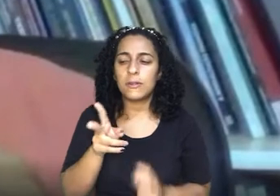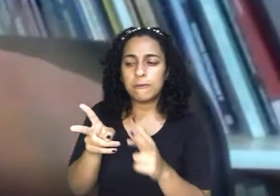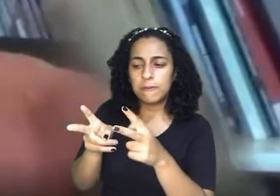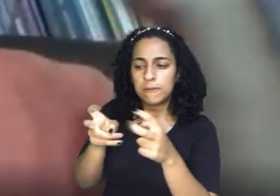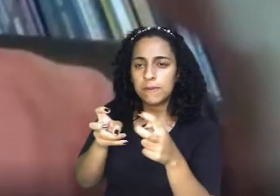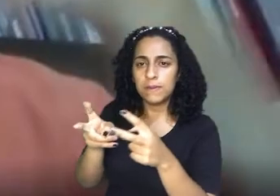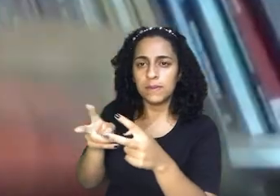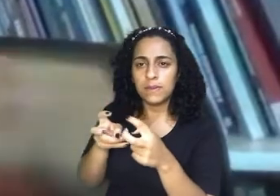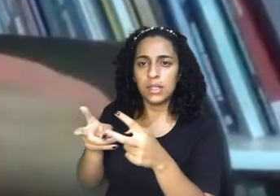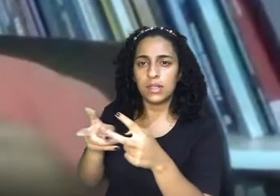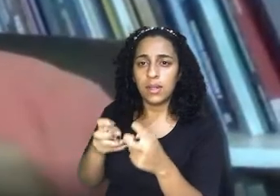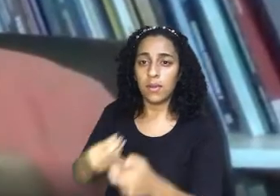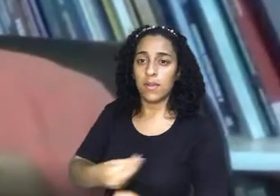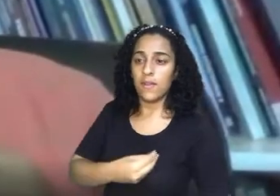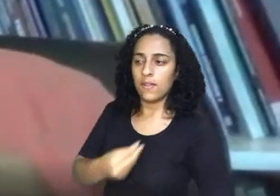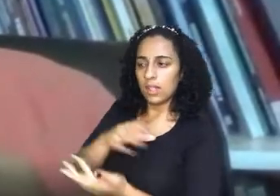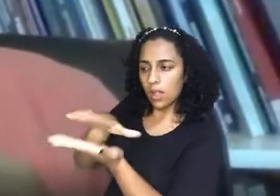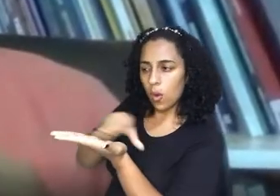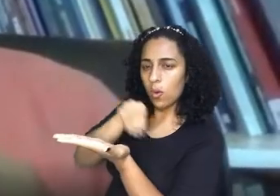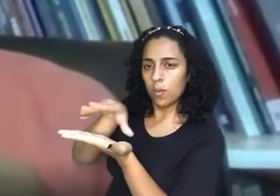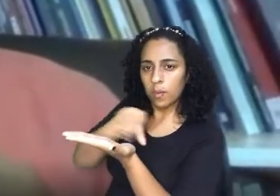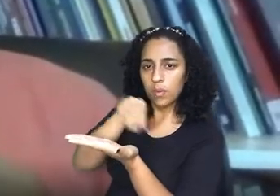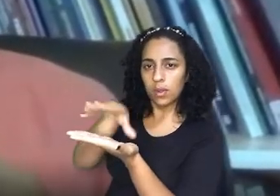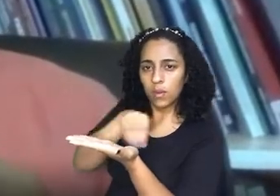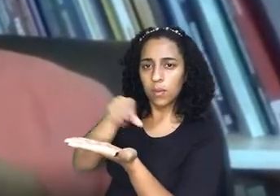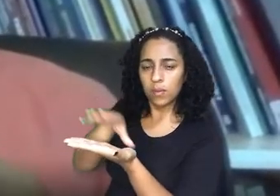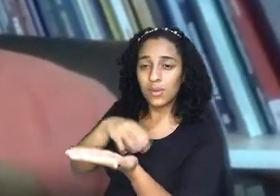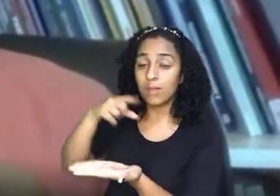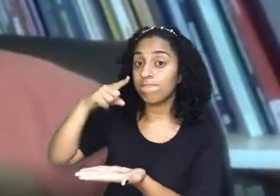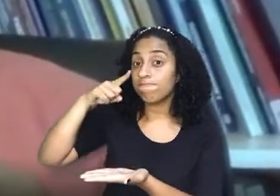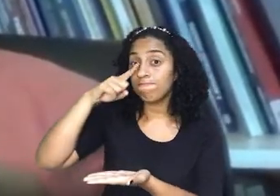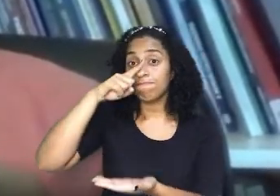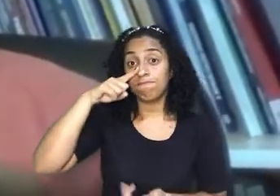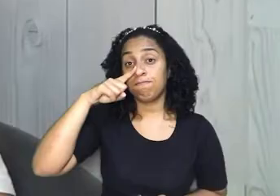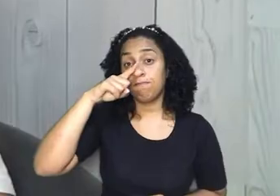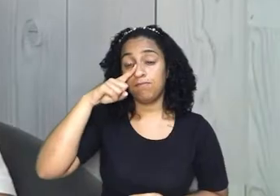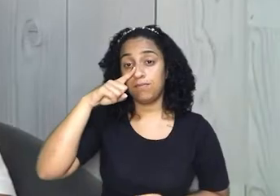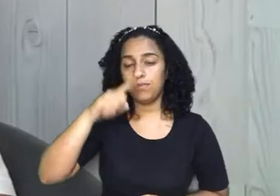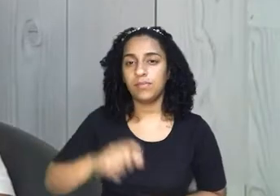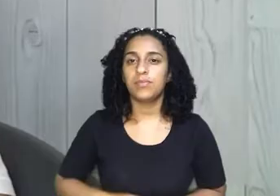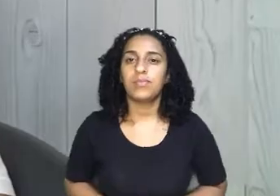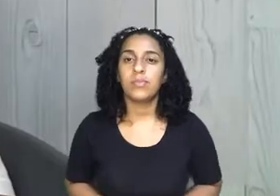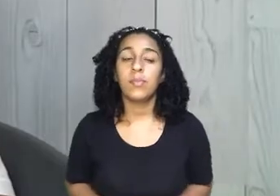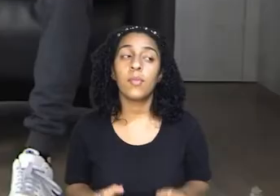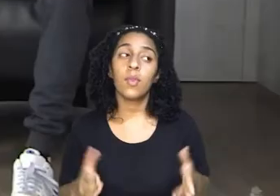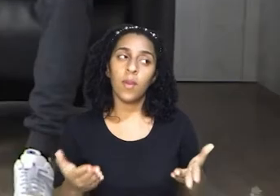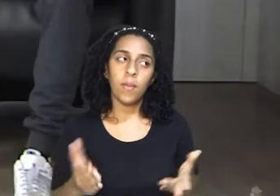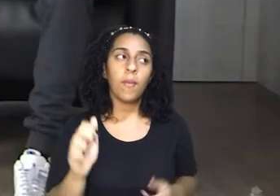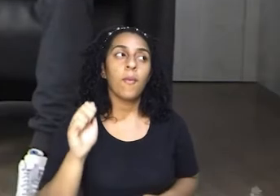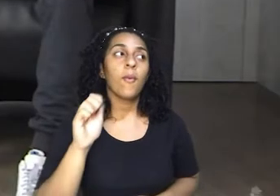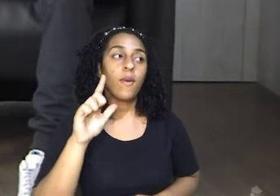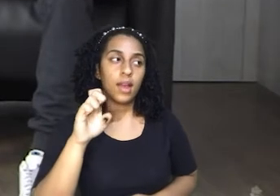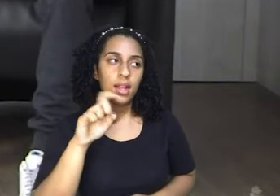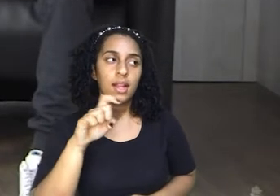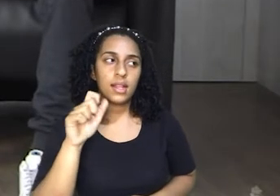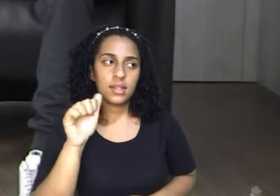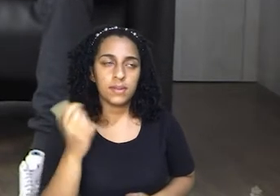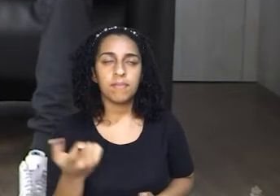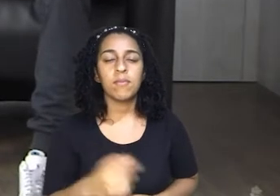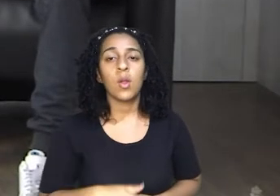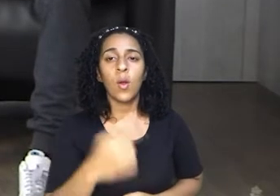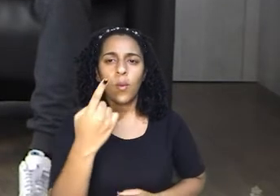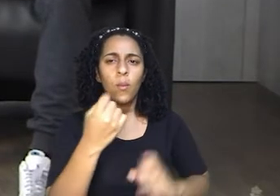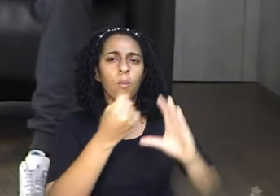identificador com vários registos isso é extremamente perigoso bom a lexa é uma das características